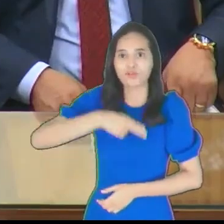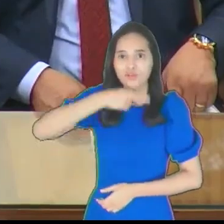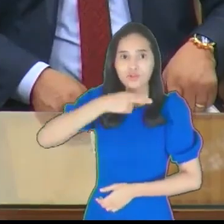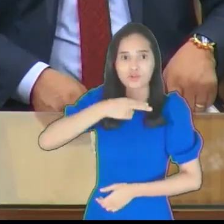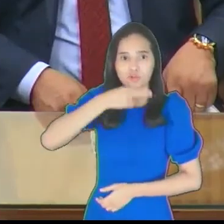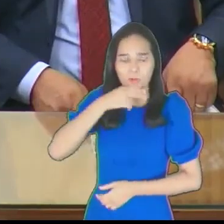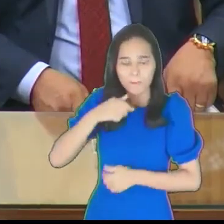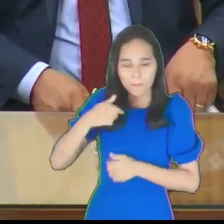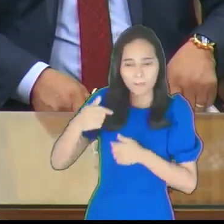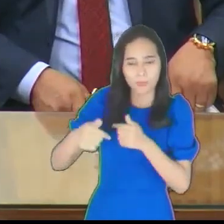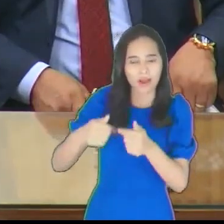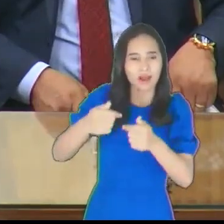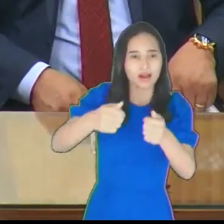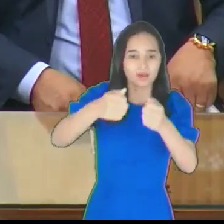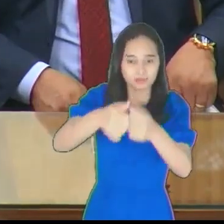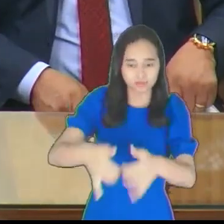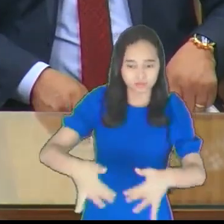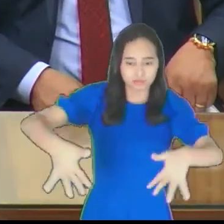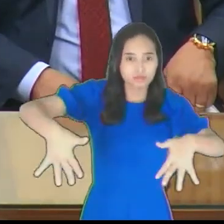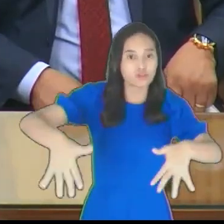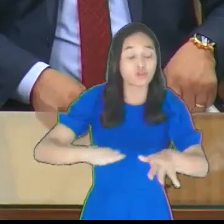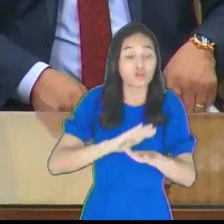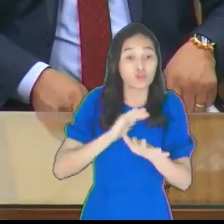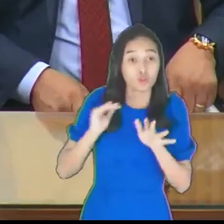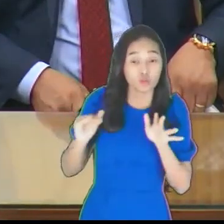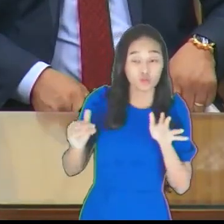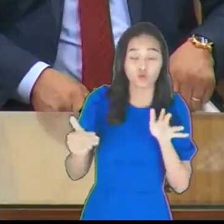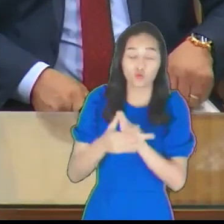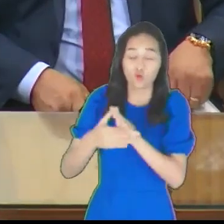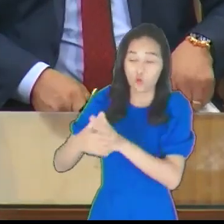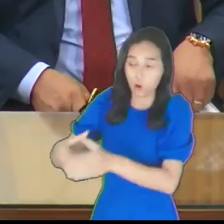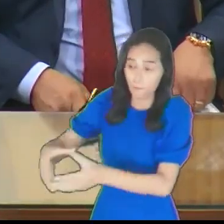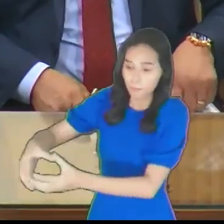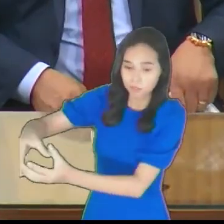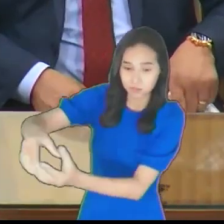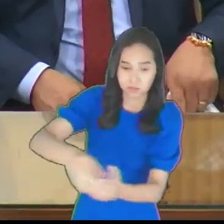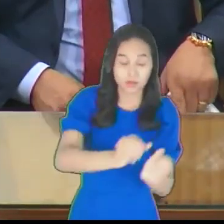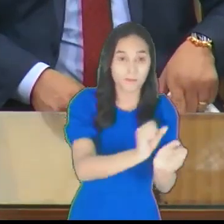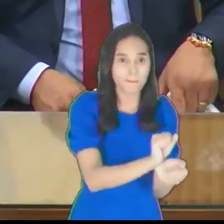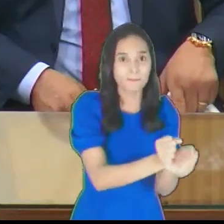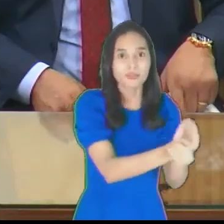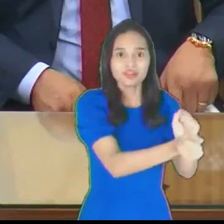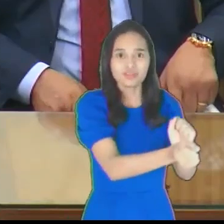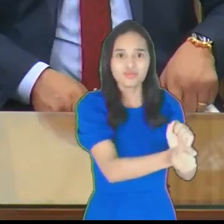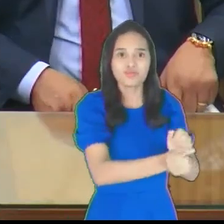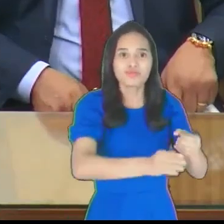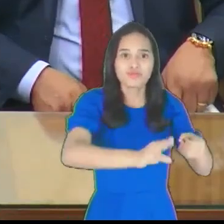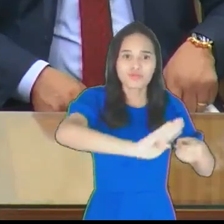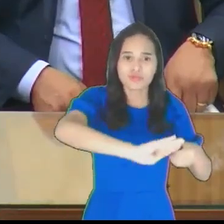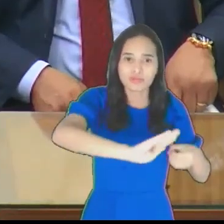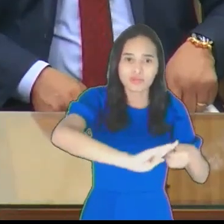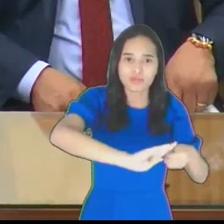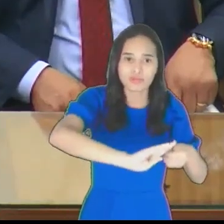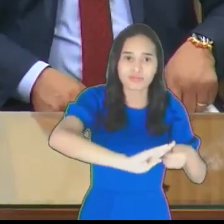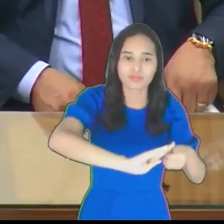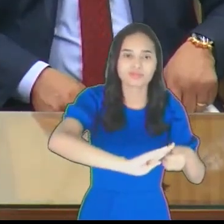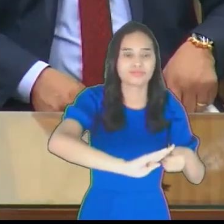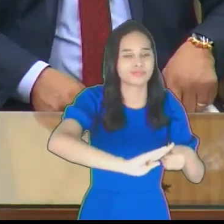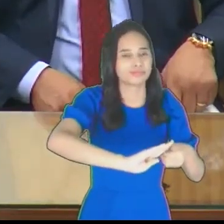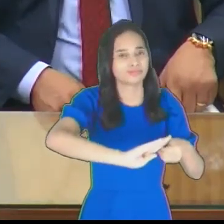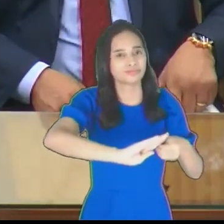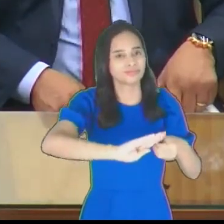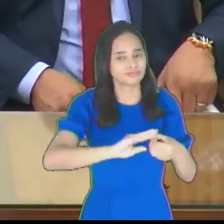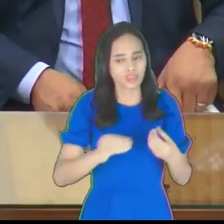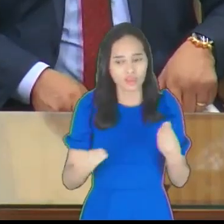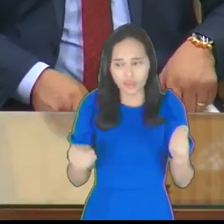e os tataranetos seriam arrancados de Jerusalém e levados para onde, irmão? Babilônia. E